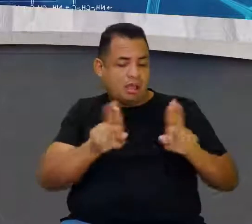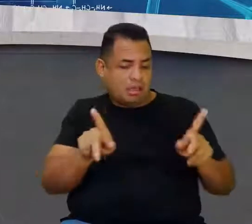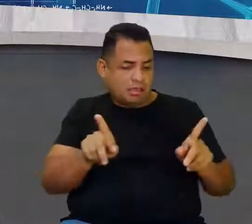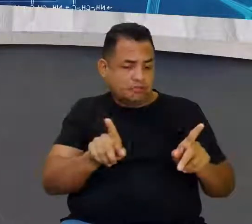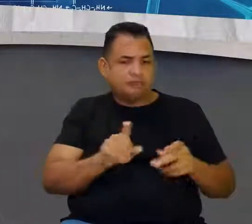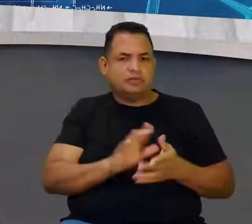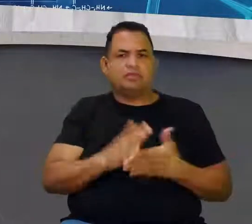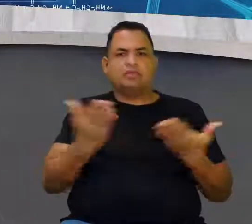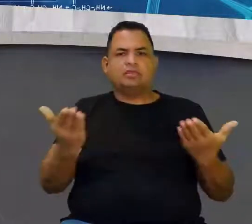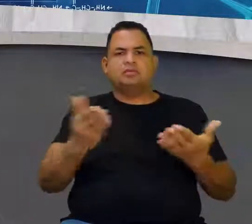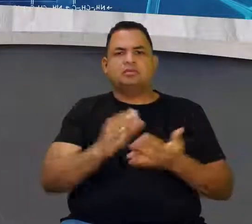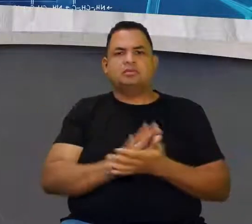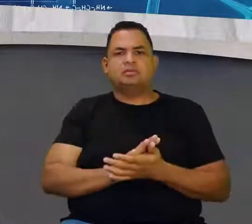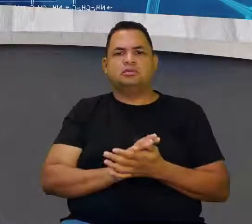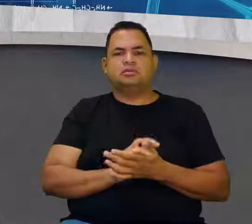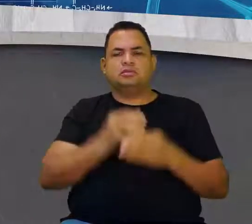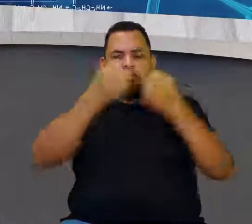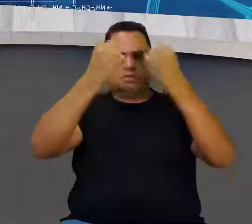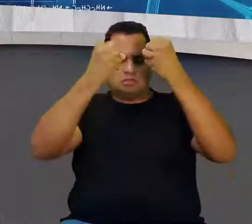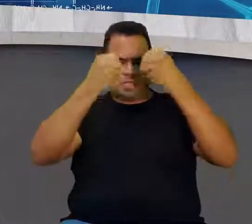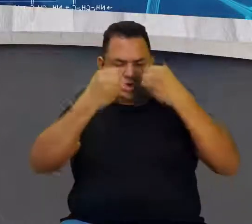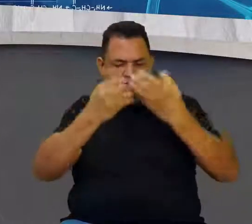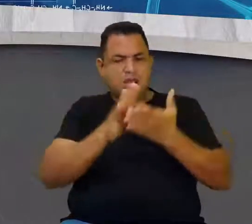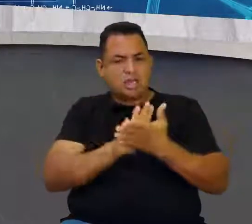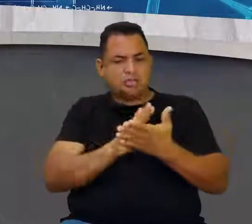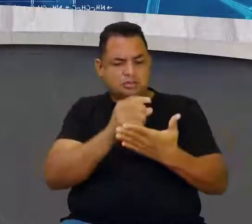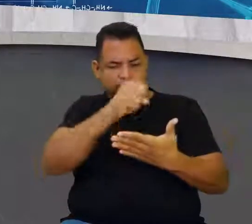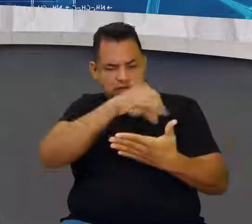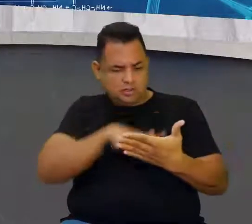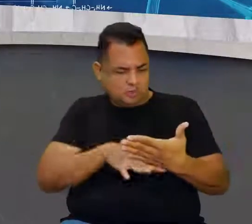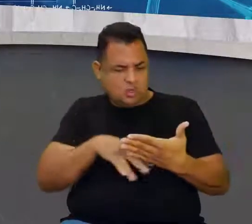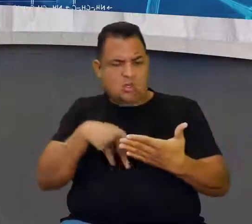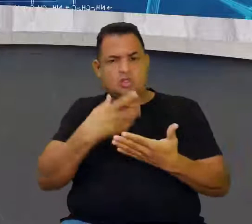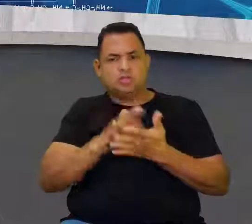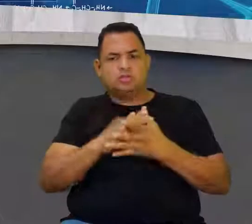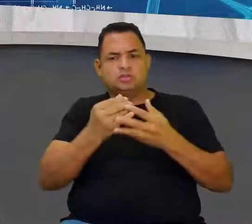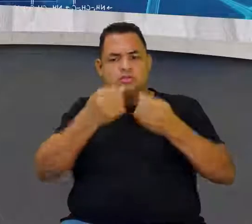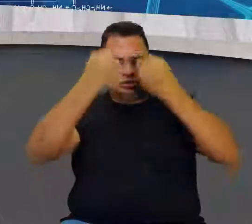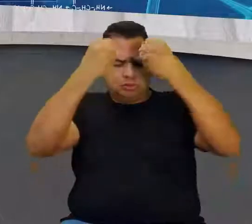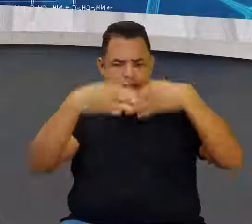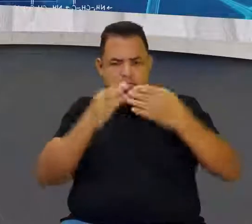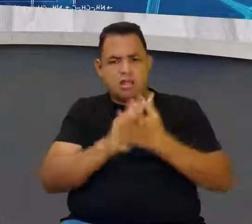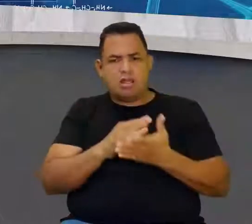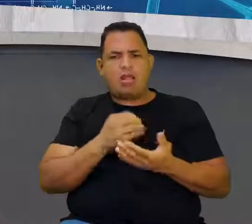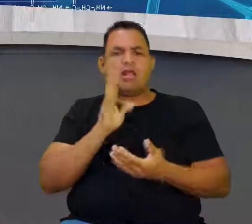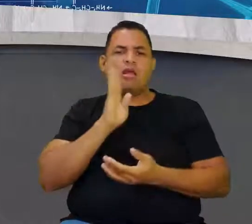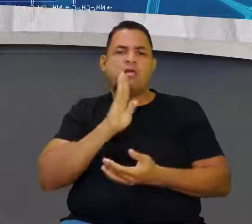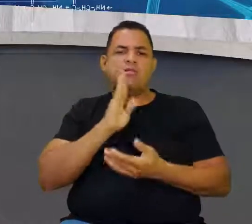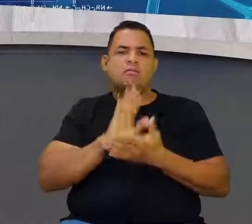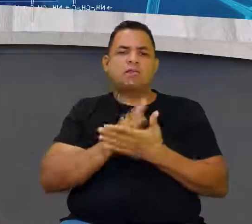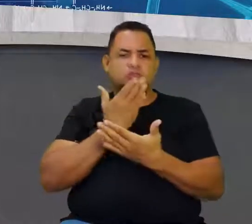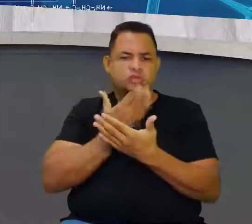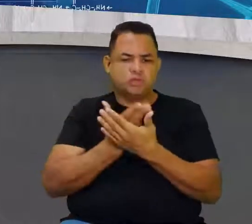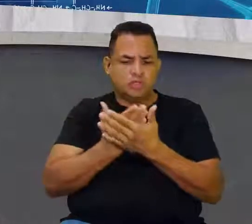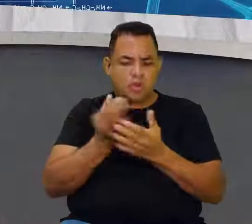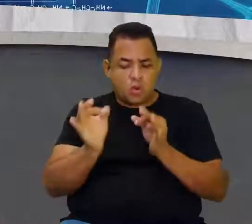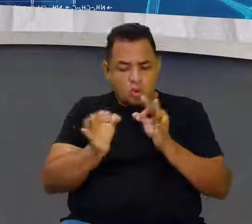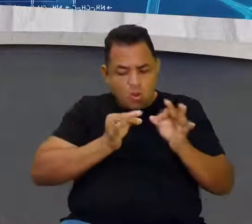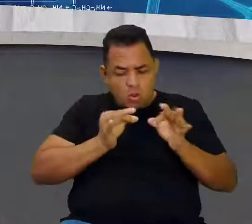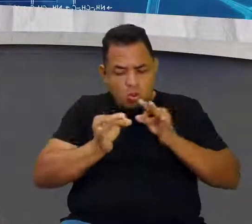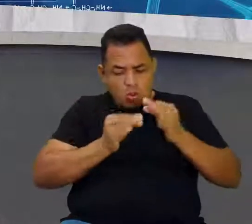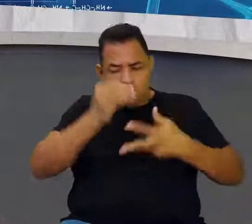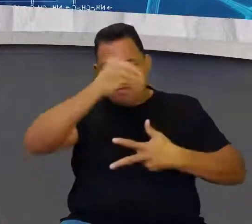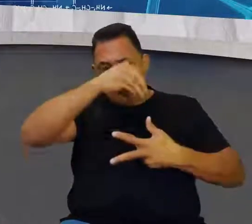Então, essas questões comentadas, elas são muito bacanas para a gente estudar na hora que for se preparar para o Enem, porque